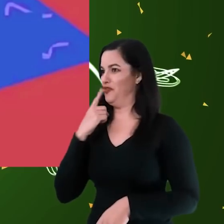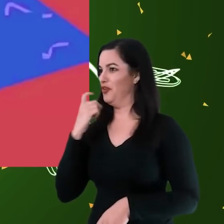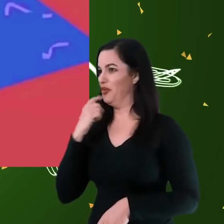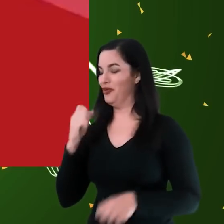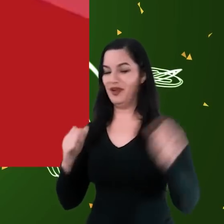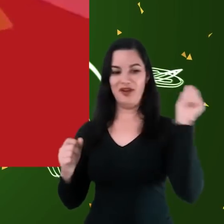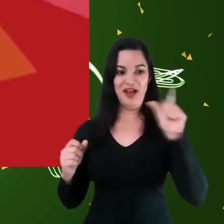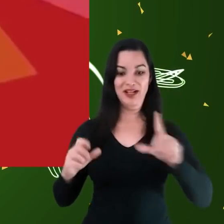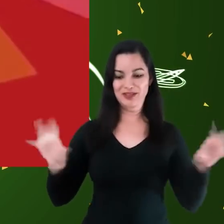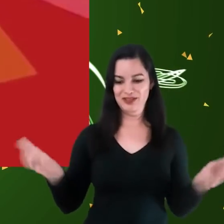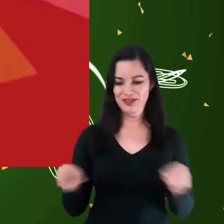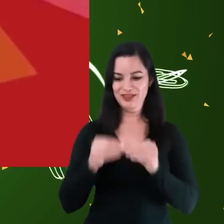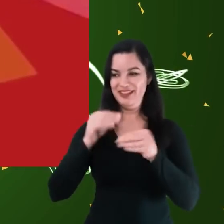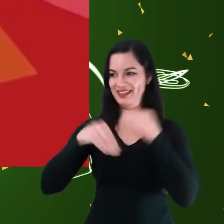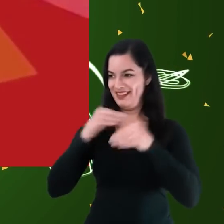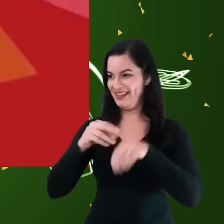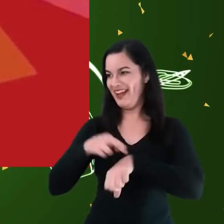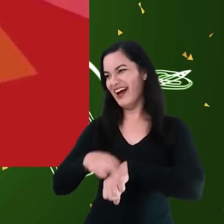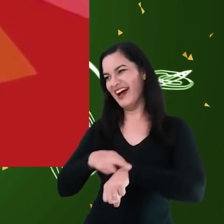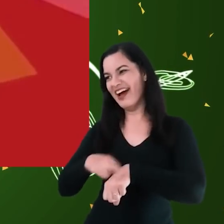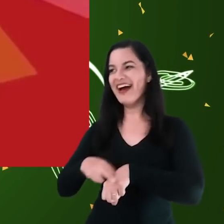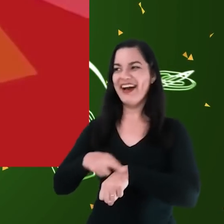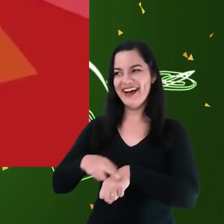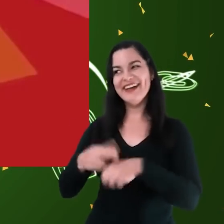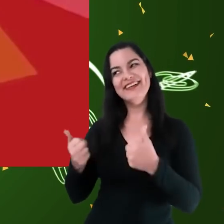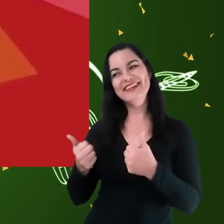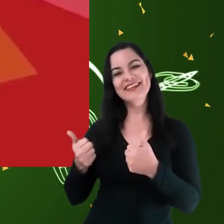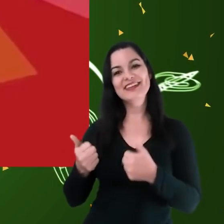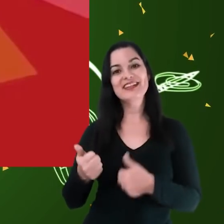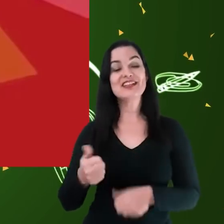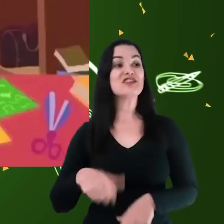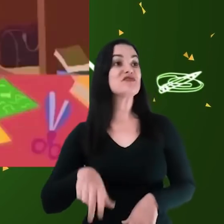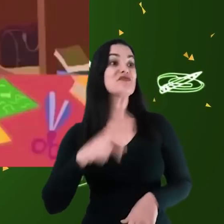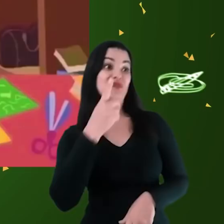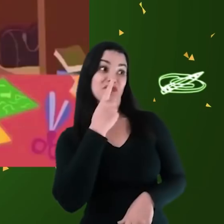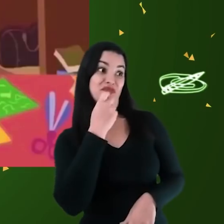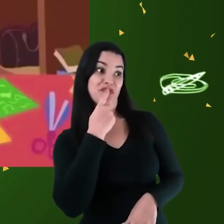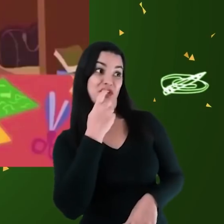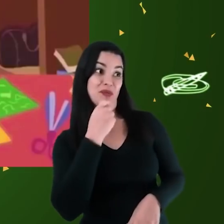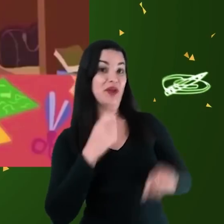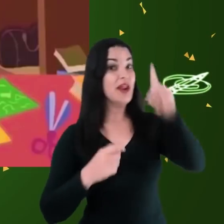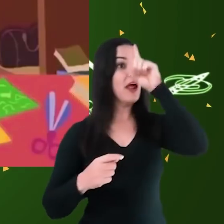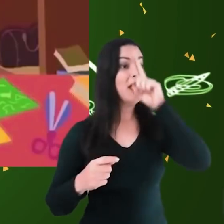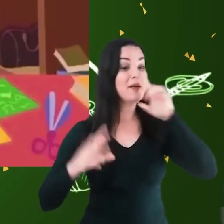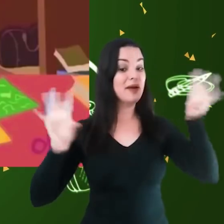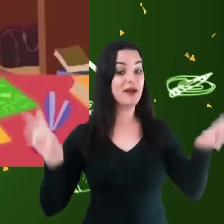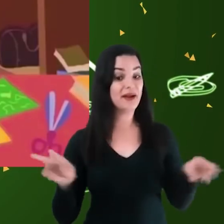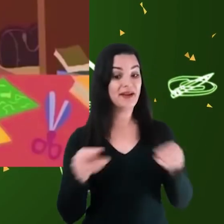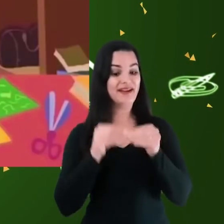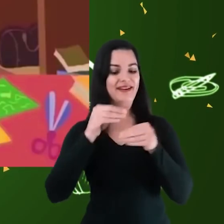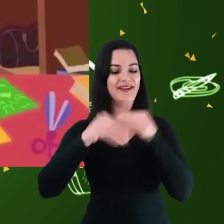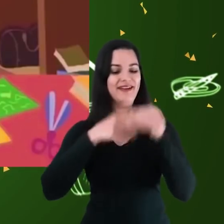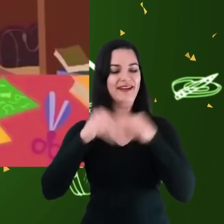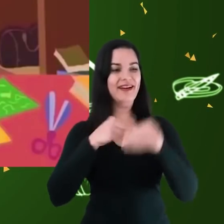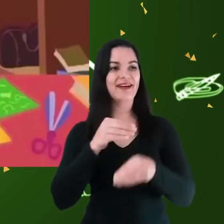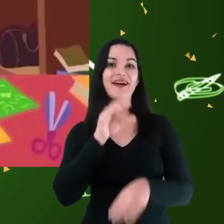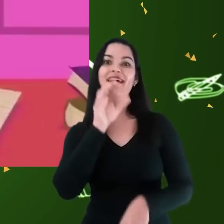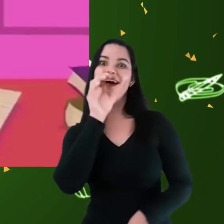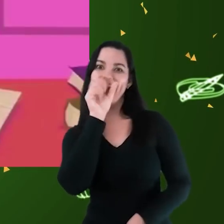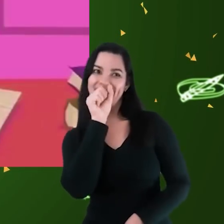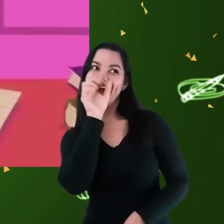roxo. Vermelho com amarelo dá laranja. Vermelho com amarelo dá